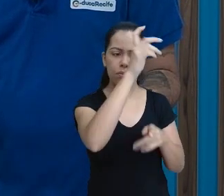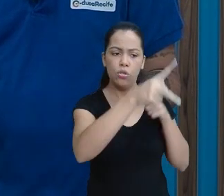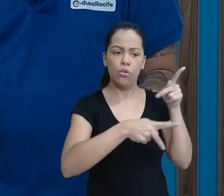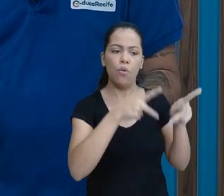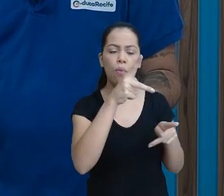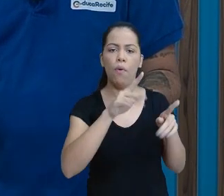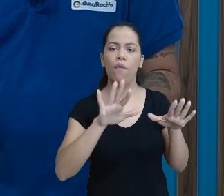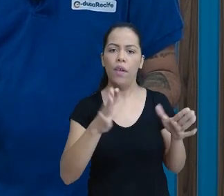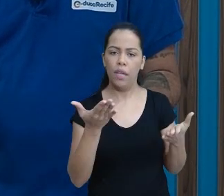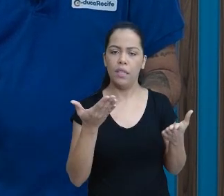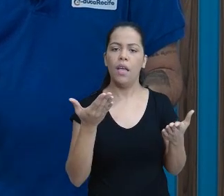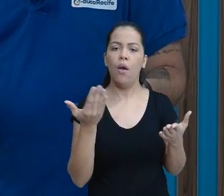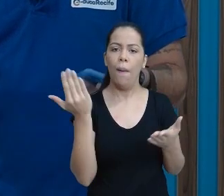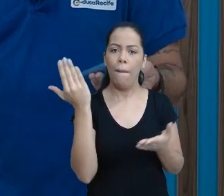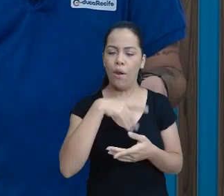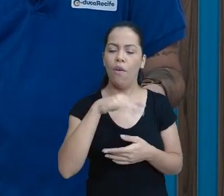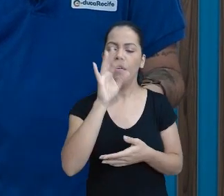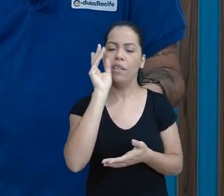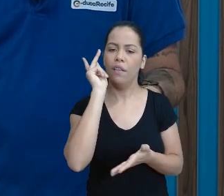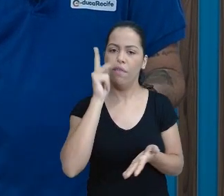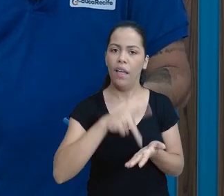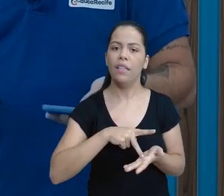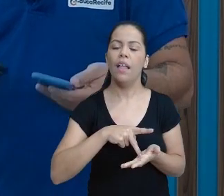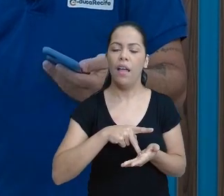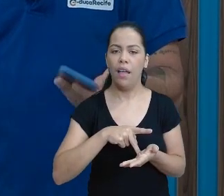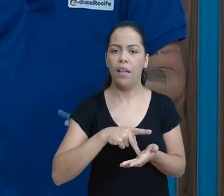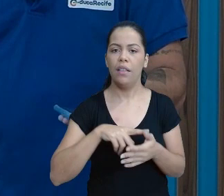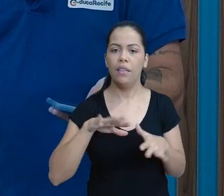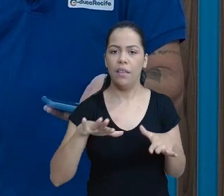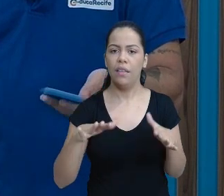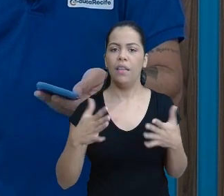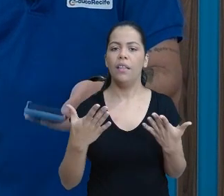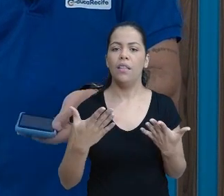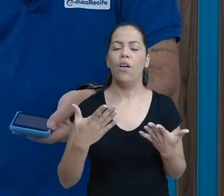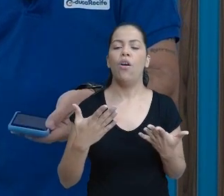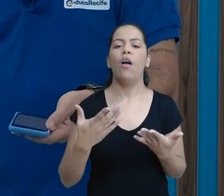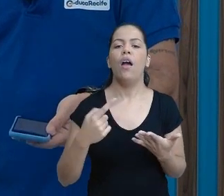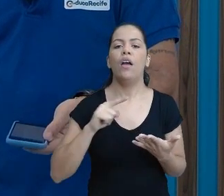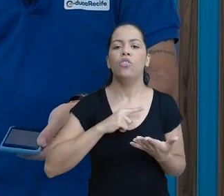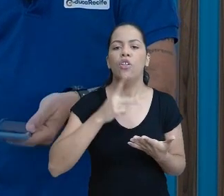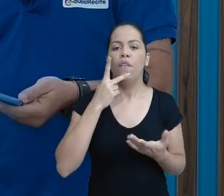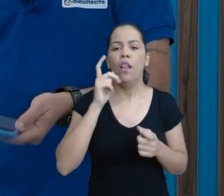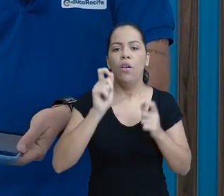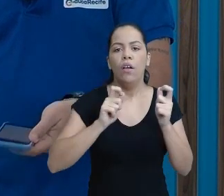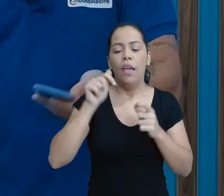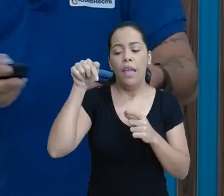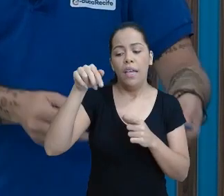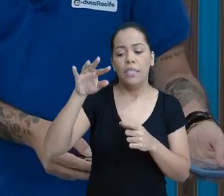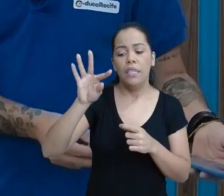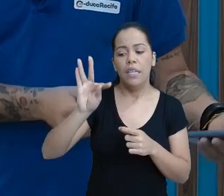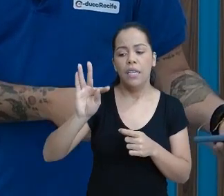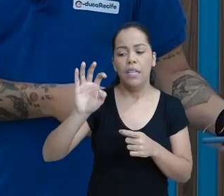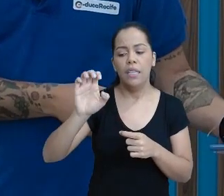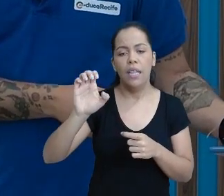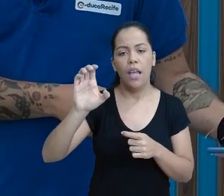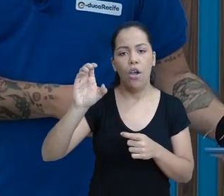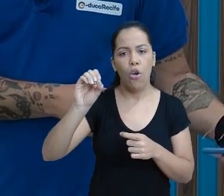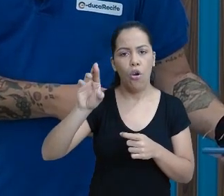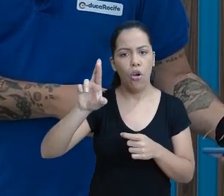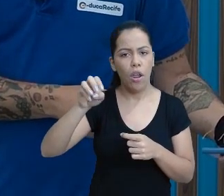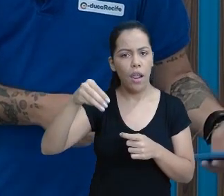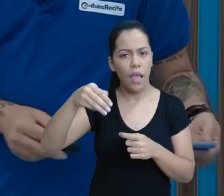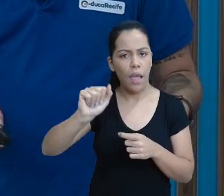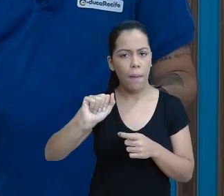trazer nas duas aulas, né? Ou seja, é como se a gente dissesse que o Teorema de Pitágoras existe muito tempo antes do